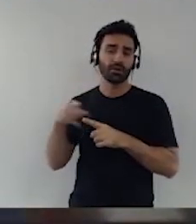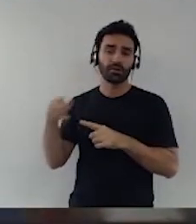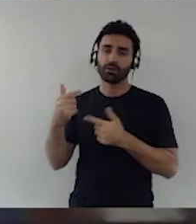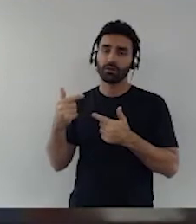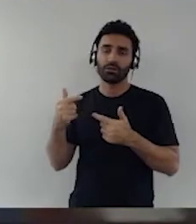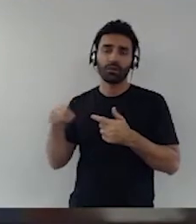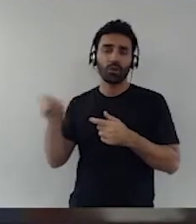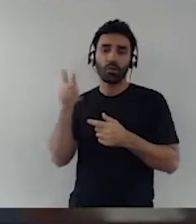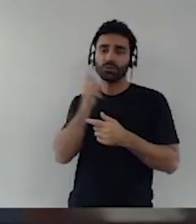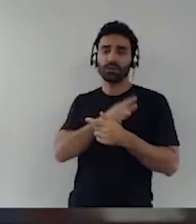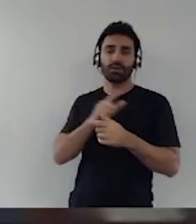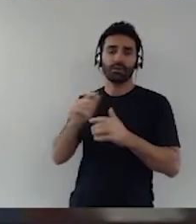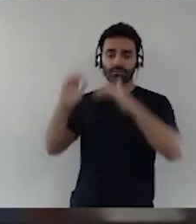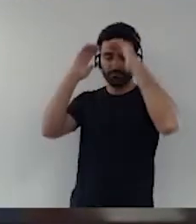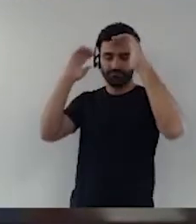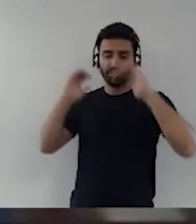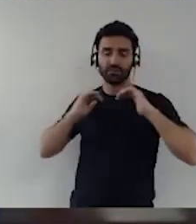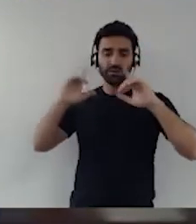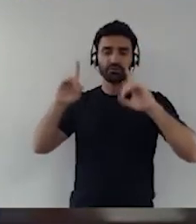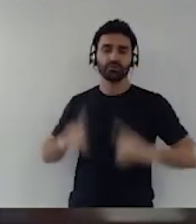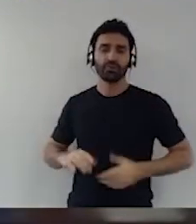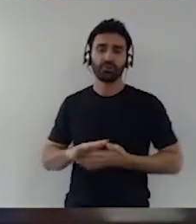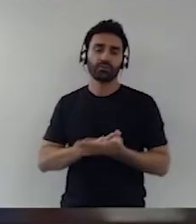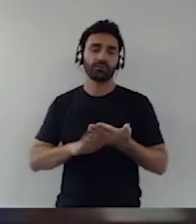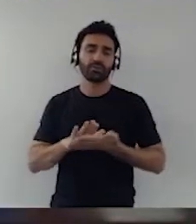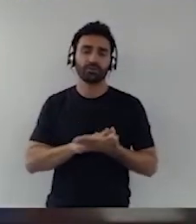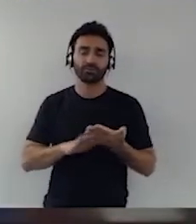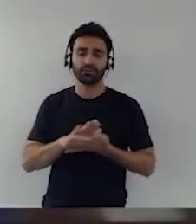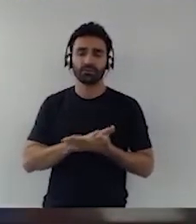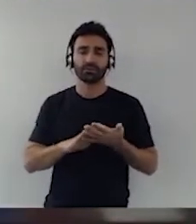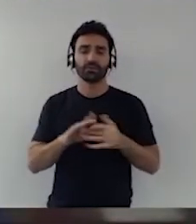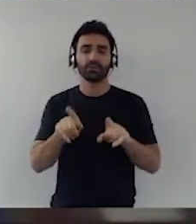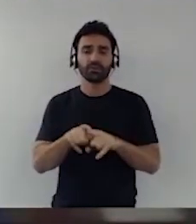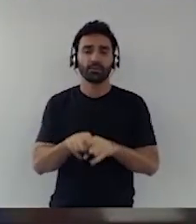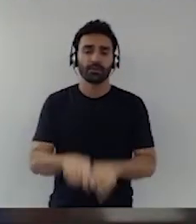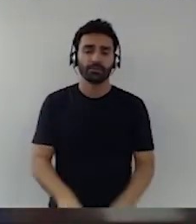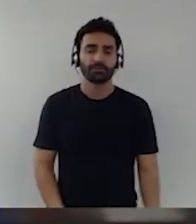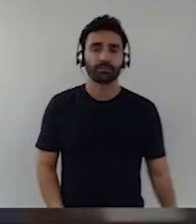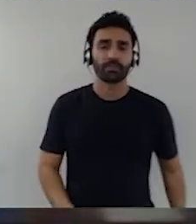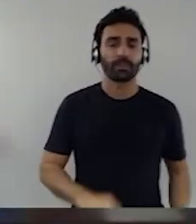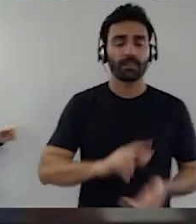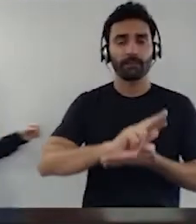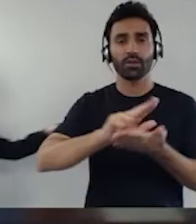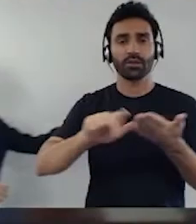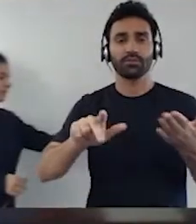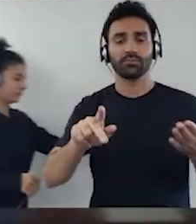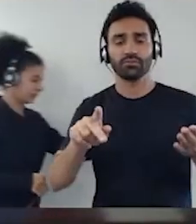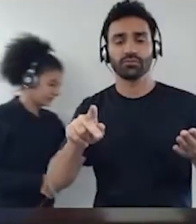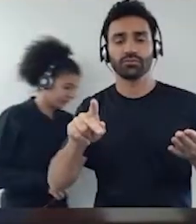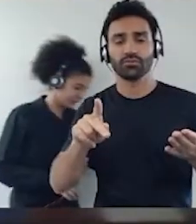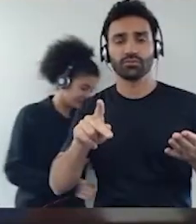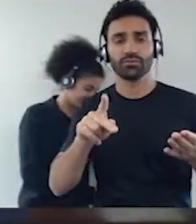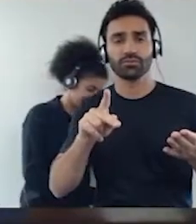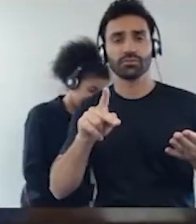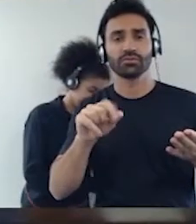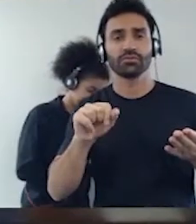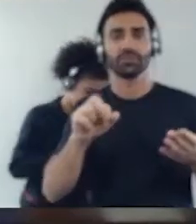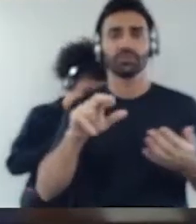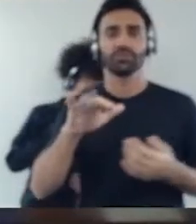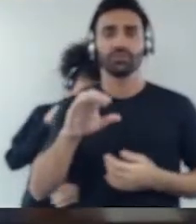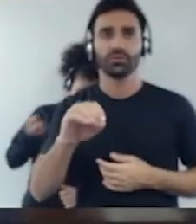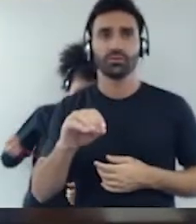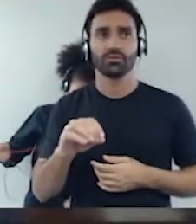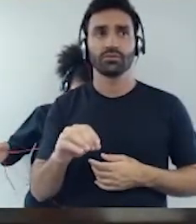novos protagonismos de acesso a direito e à justiça, a questão do pluralismo jurídico, a nova organização das gestões judiciárias,